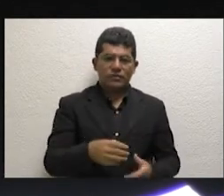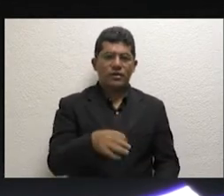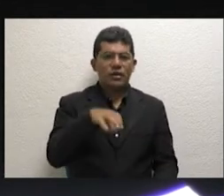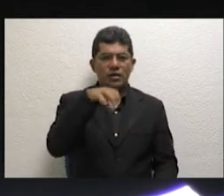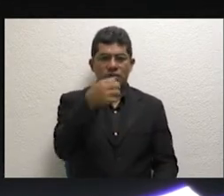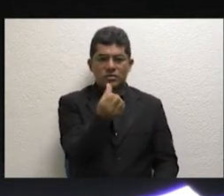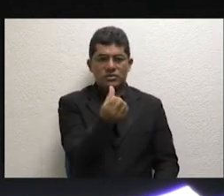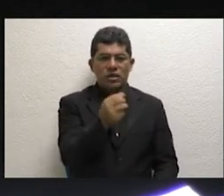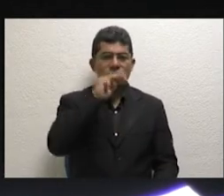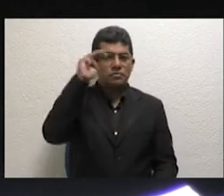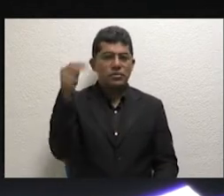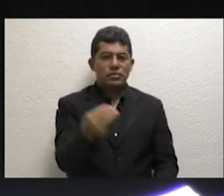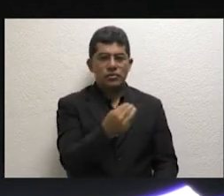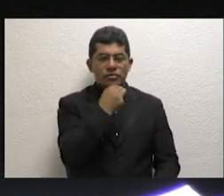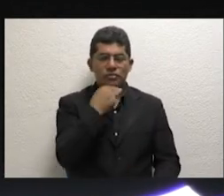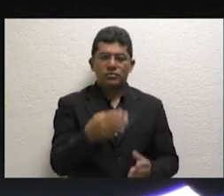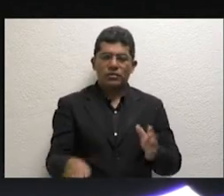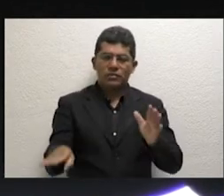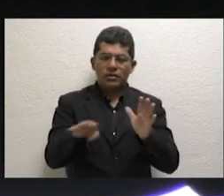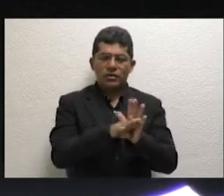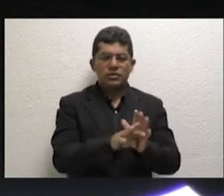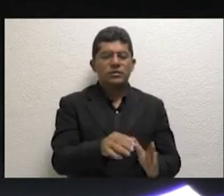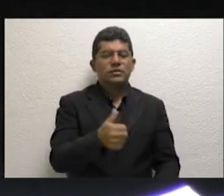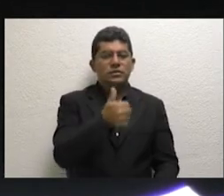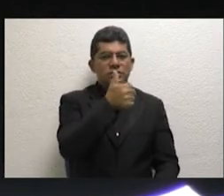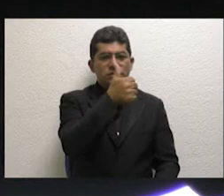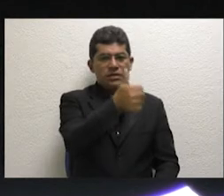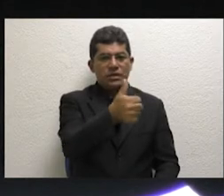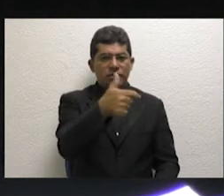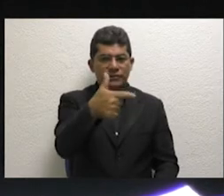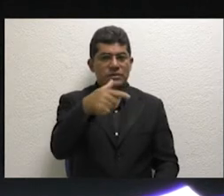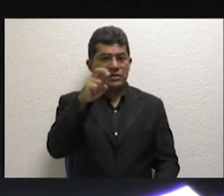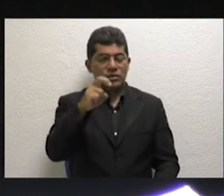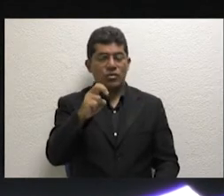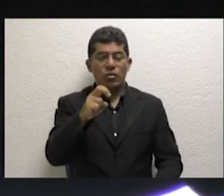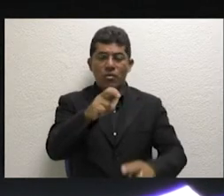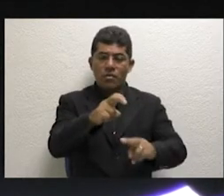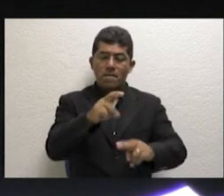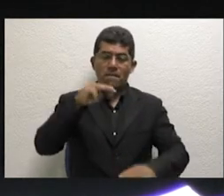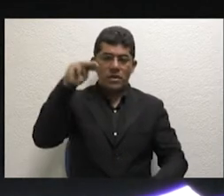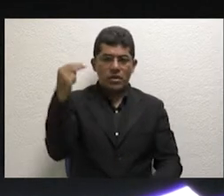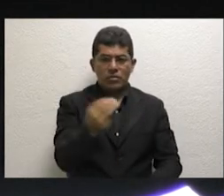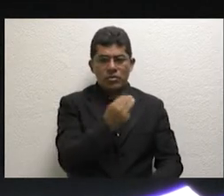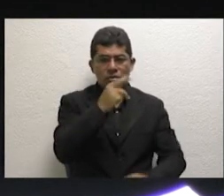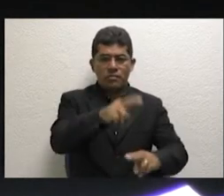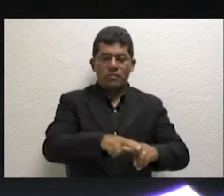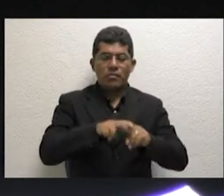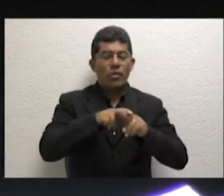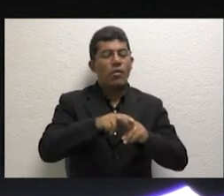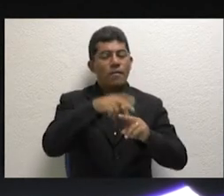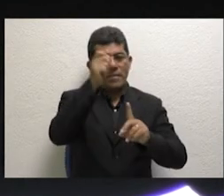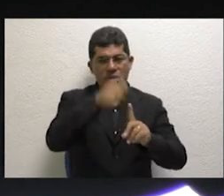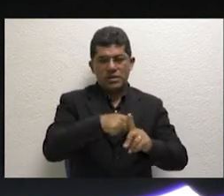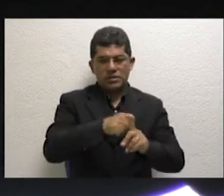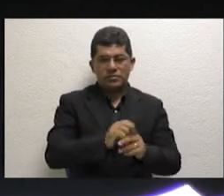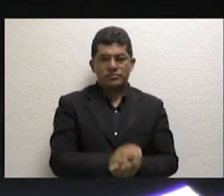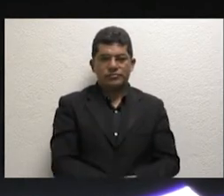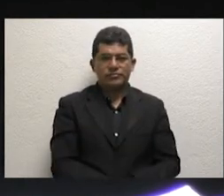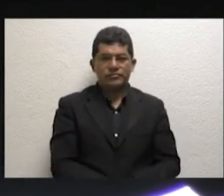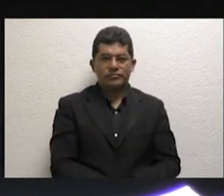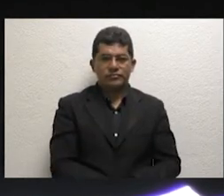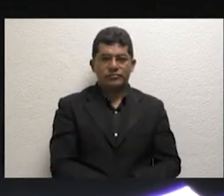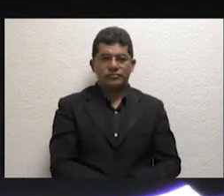na folha de pagamento que chegará a 125 milhões mensais e 1,6 bilhão anual